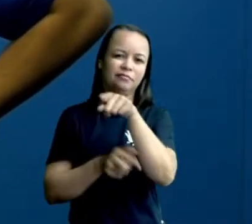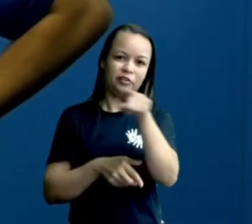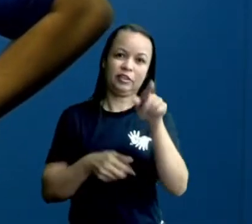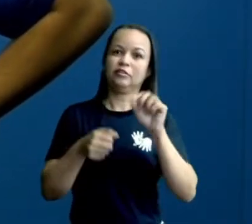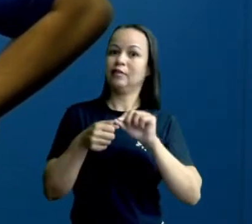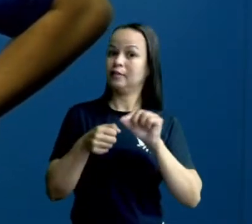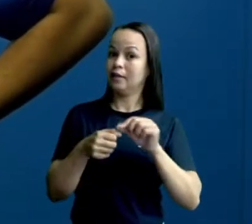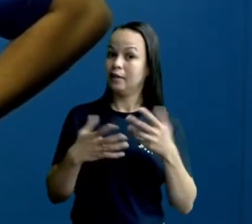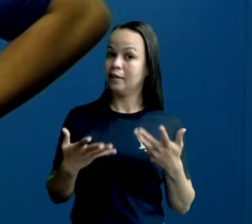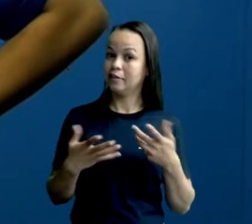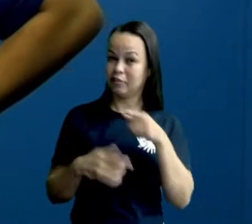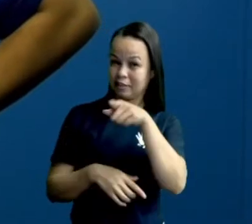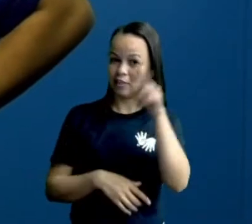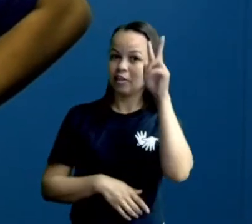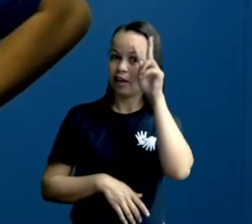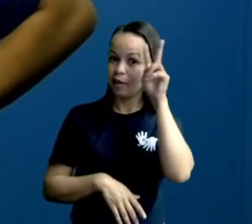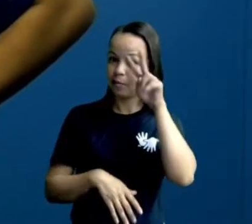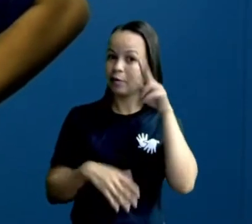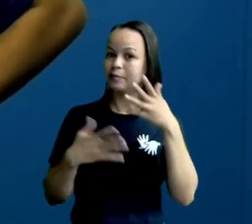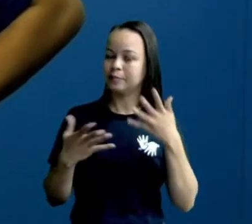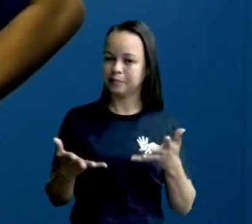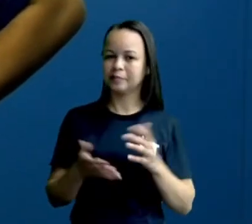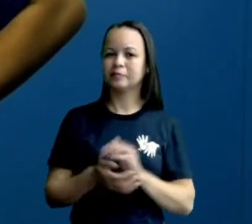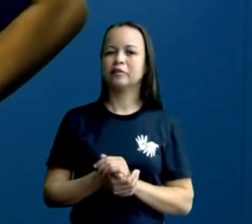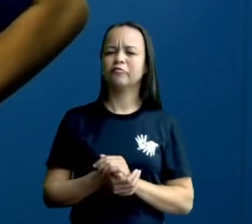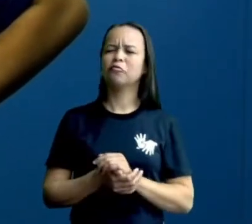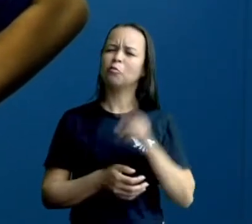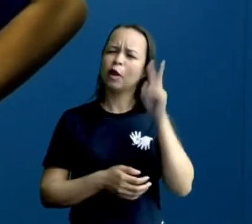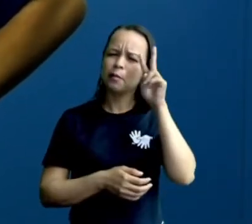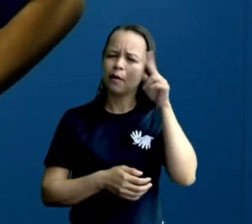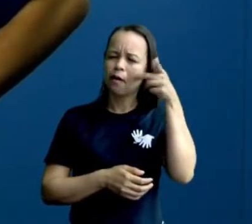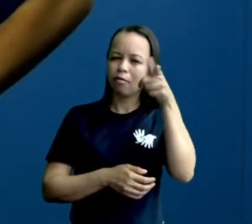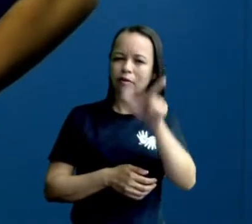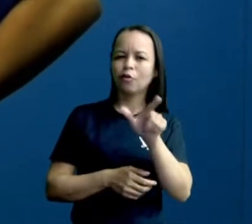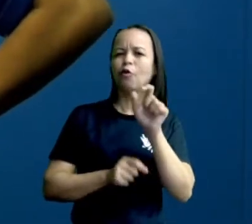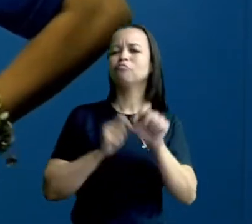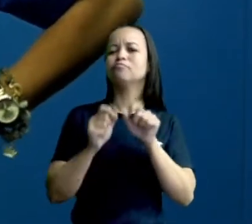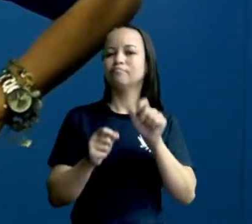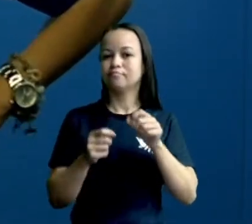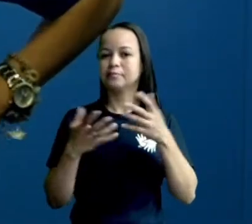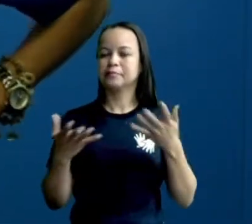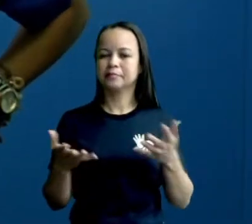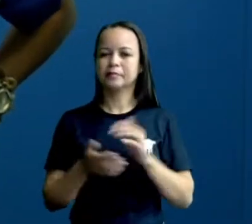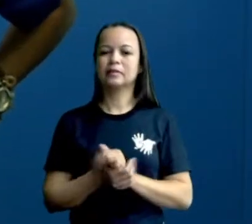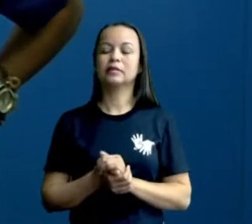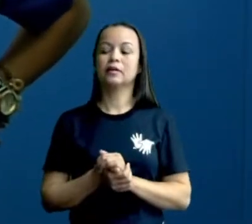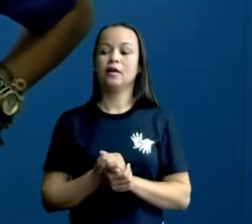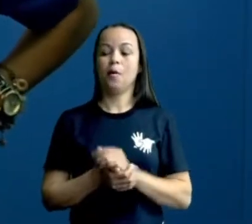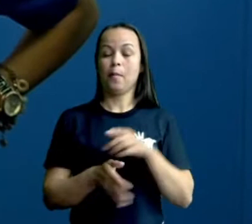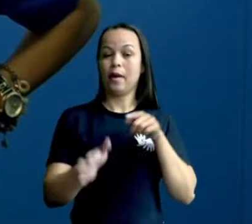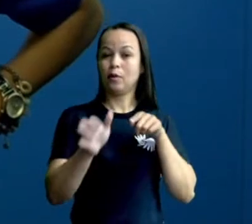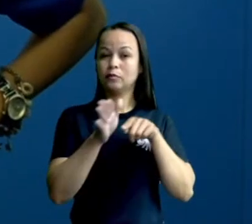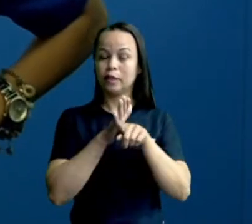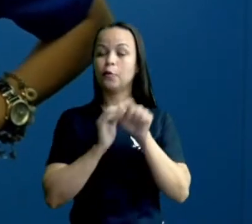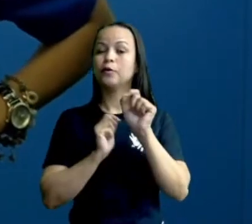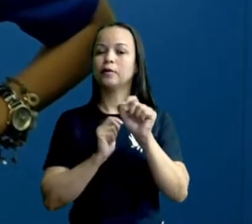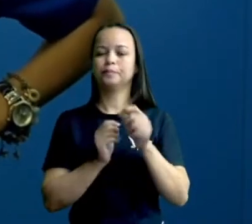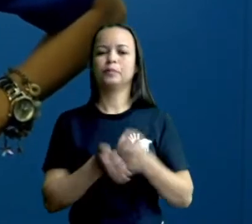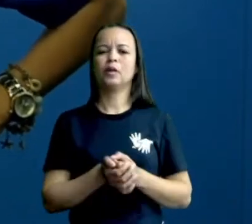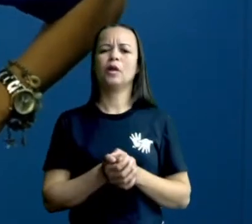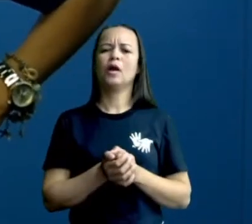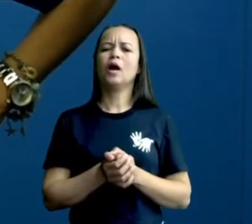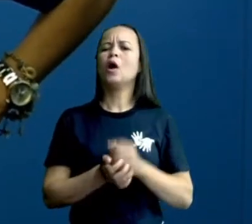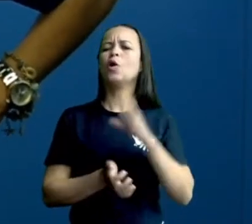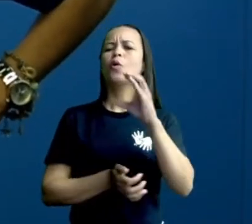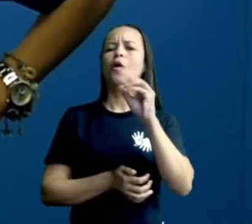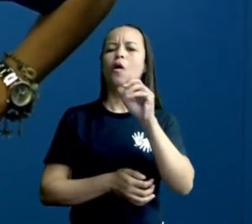aqui lembra? Vamos lá relembrar o que é. Eu perguntei o que é uma colônia. E